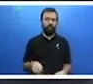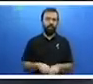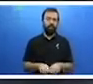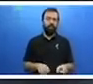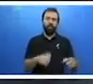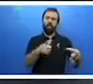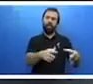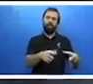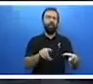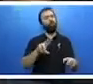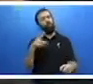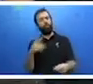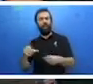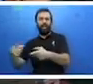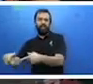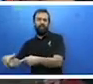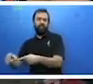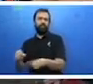outro?